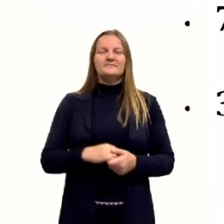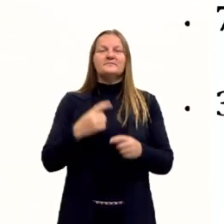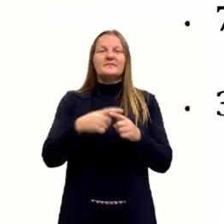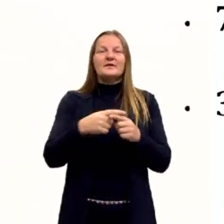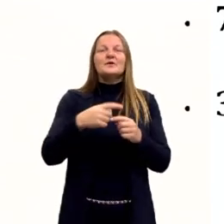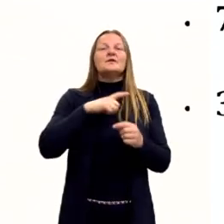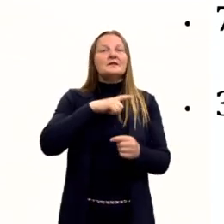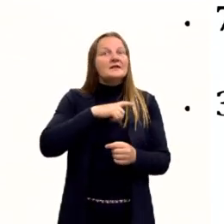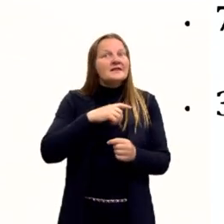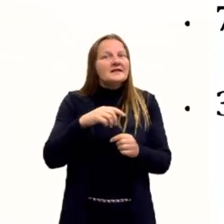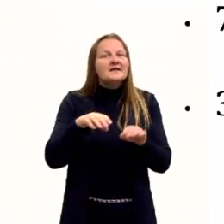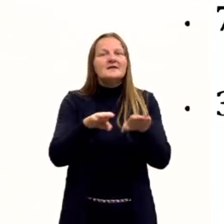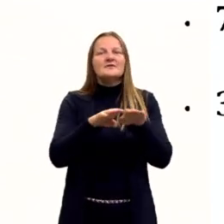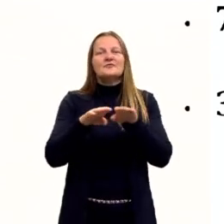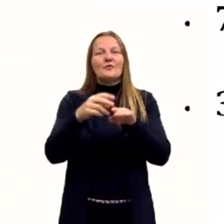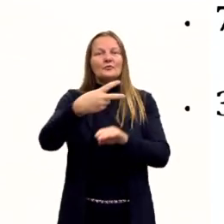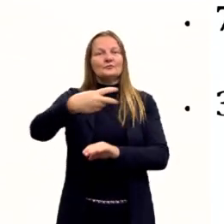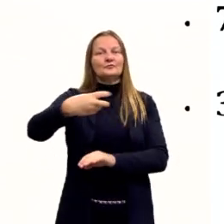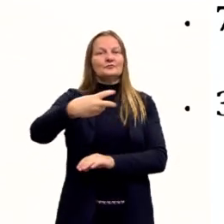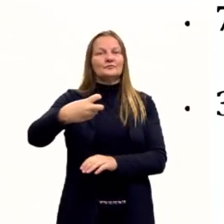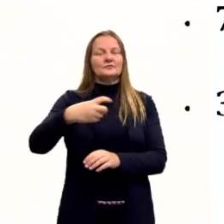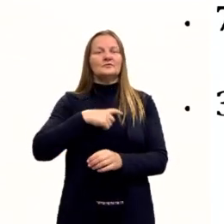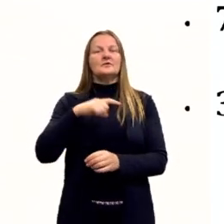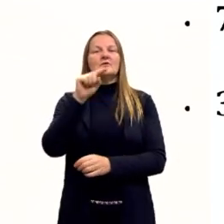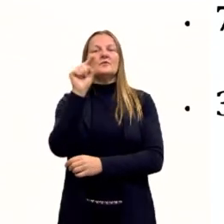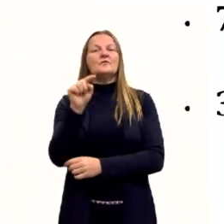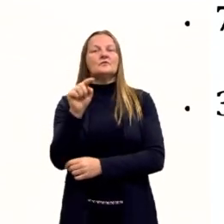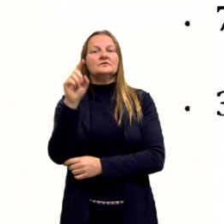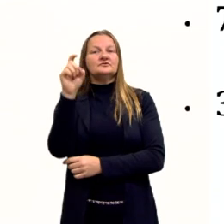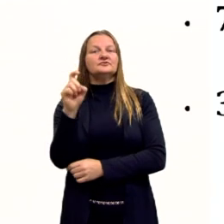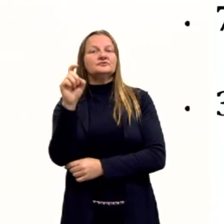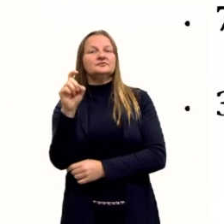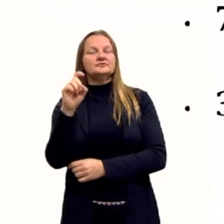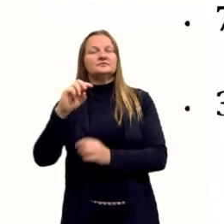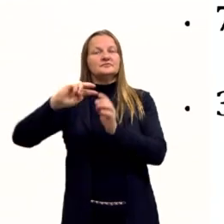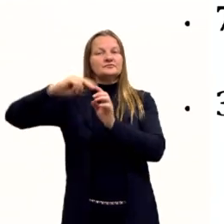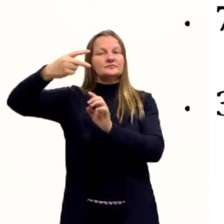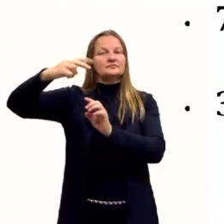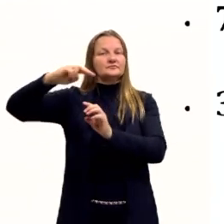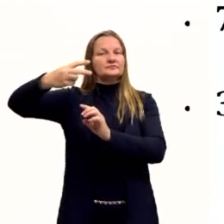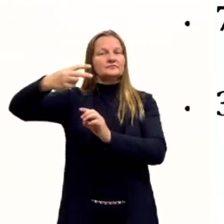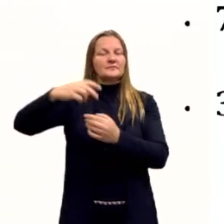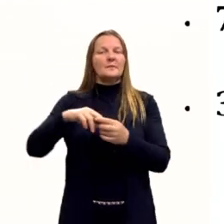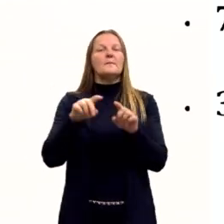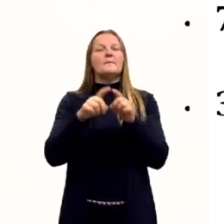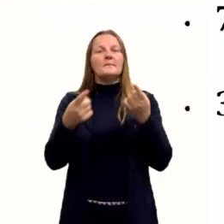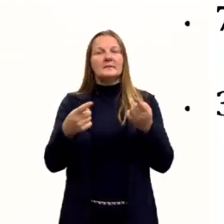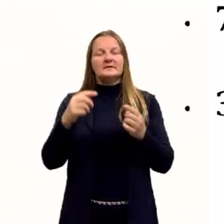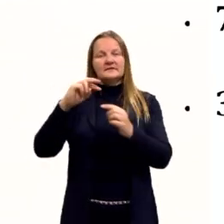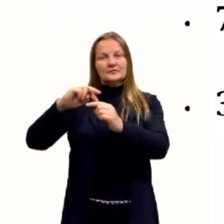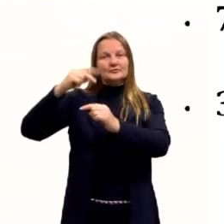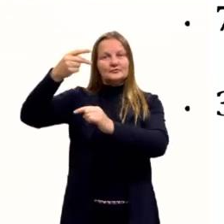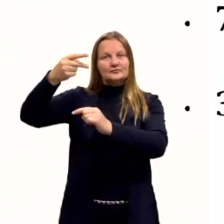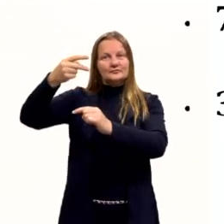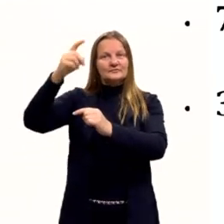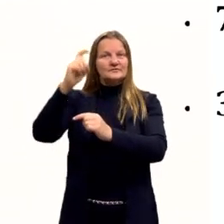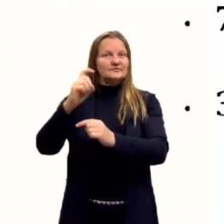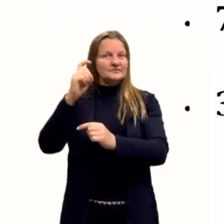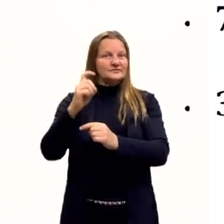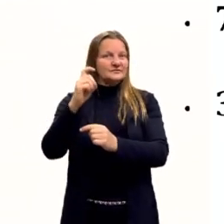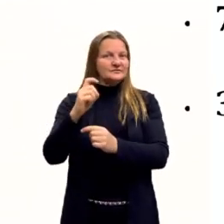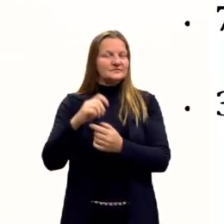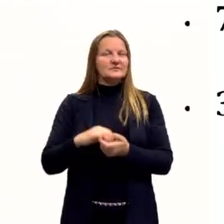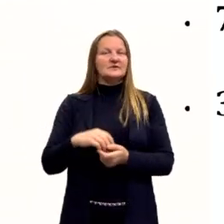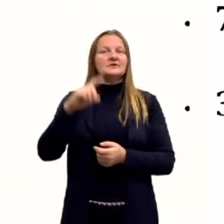temos variável não ser variável ele é o x que está no expoente mas ali inclusive no expoente né Nós